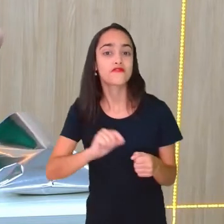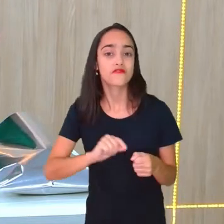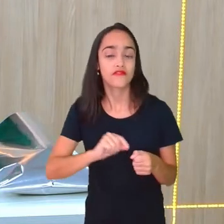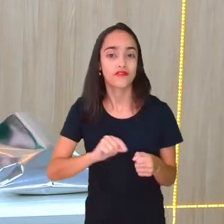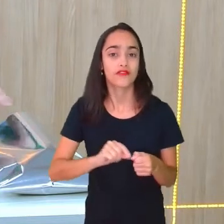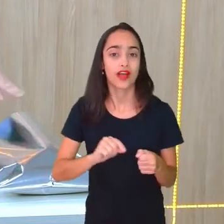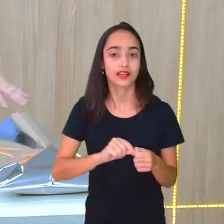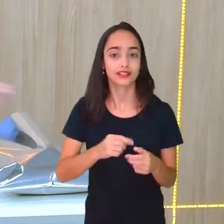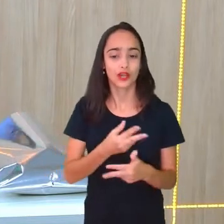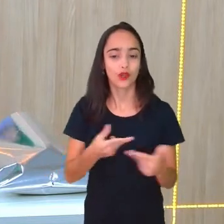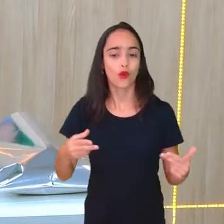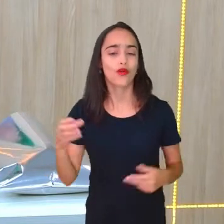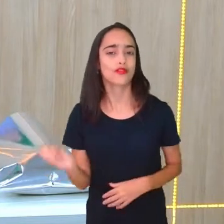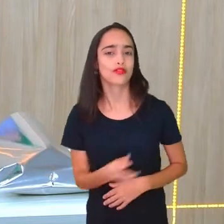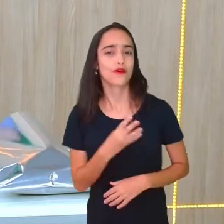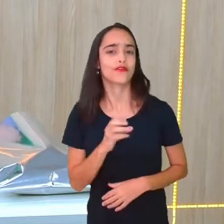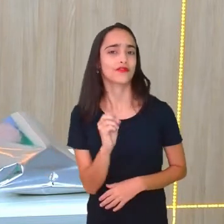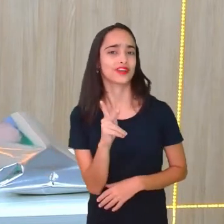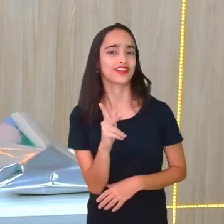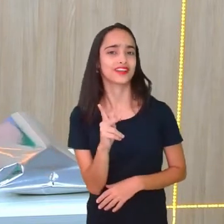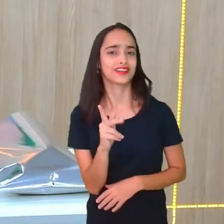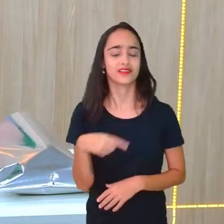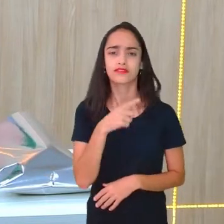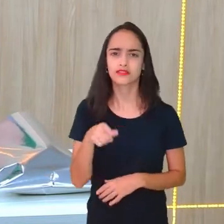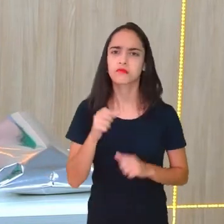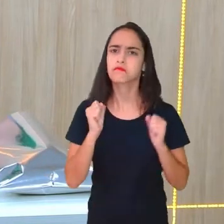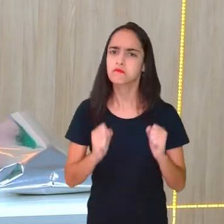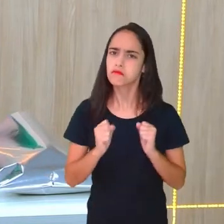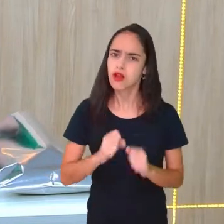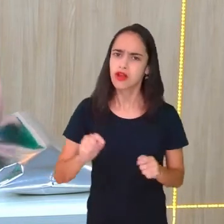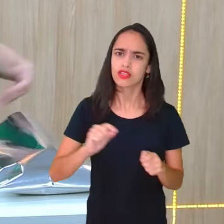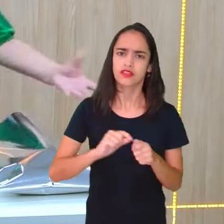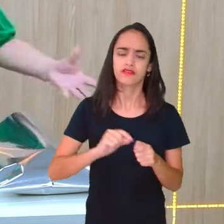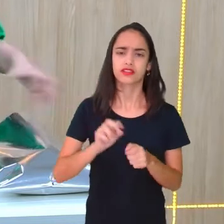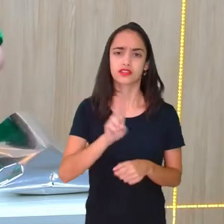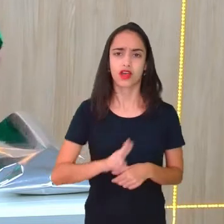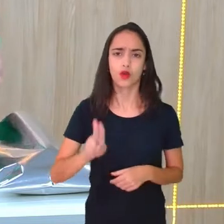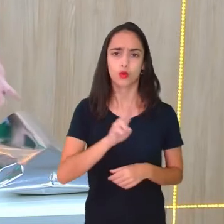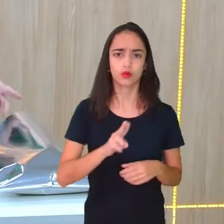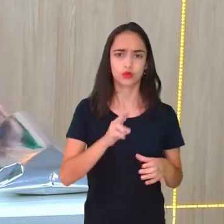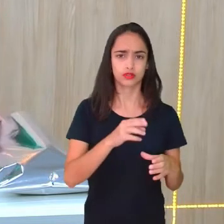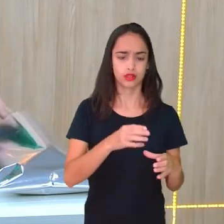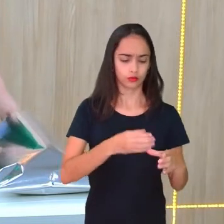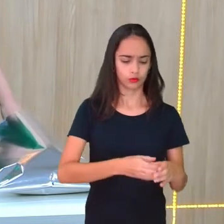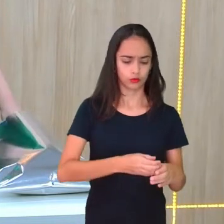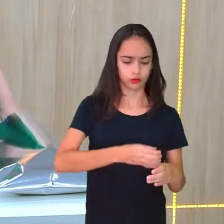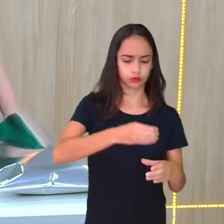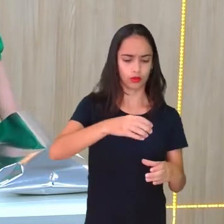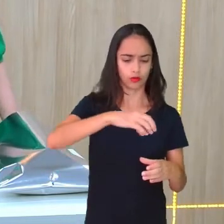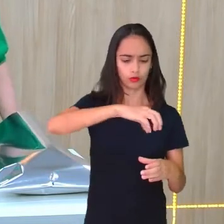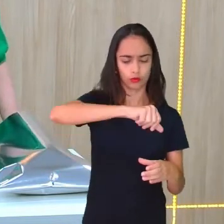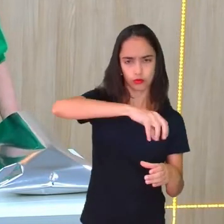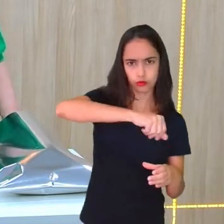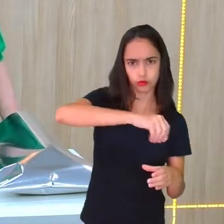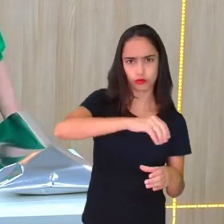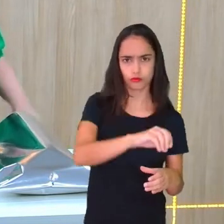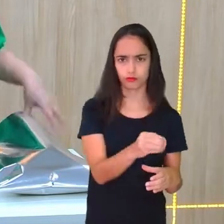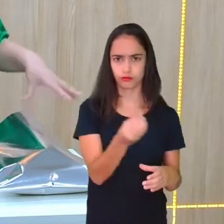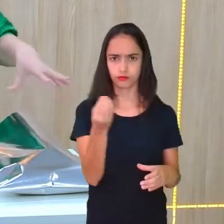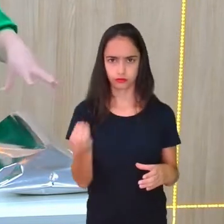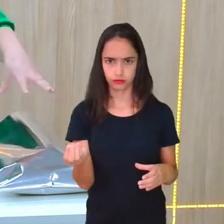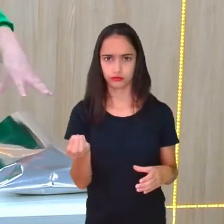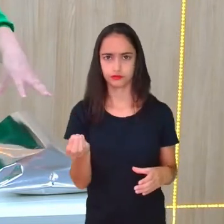essa coisa nova. Professora, eu posso fazer isso com tampinha de garrafa, que eu, já que eu não tenho as bolinhas. Vamos supor que você não tenha